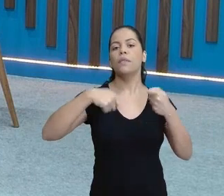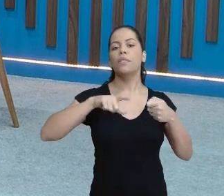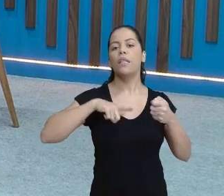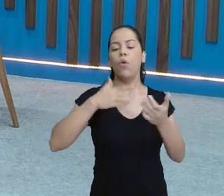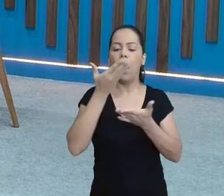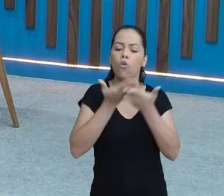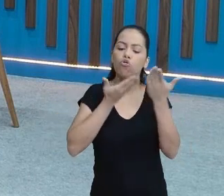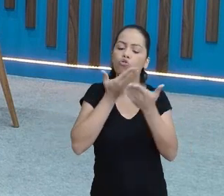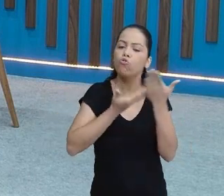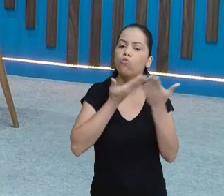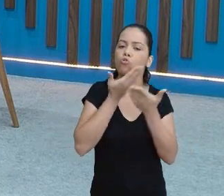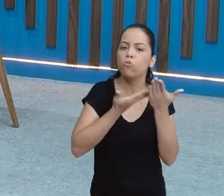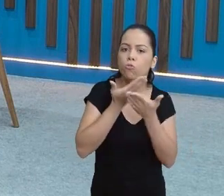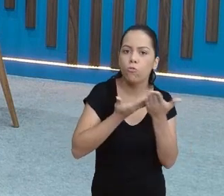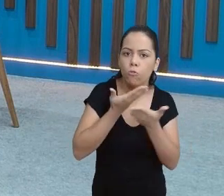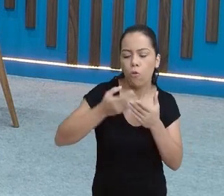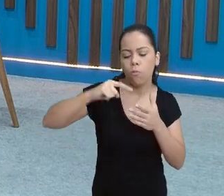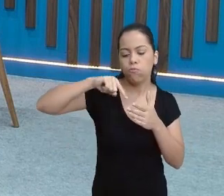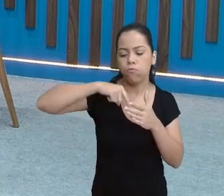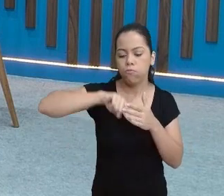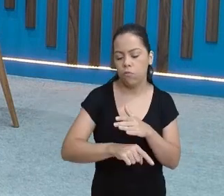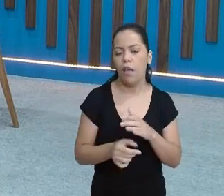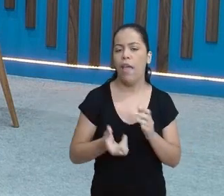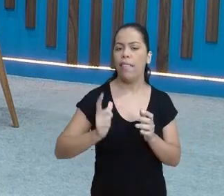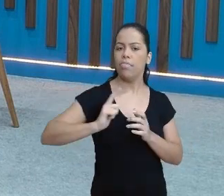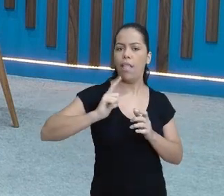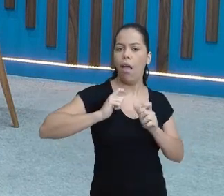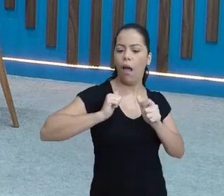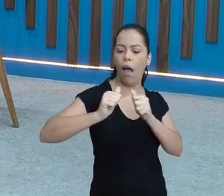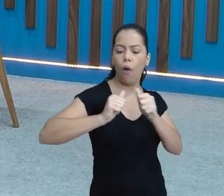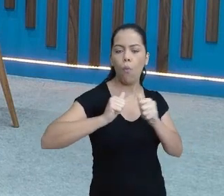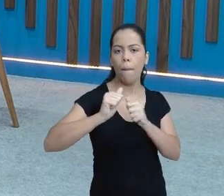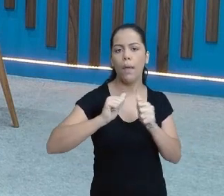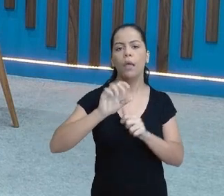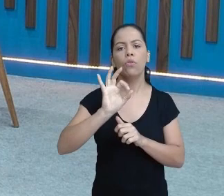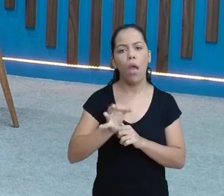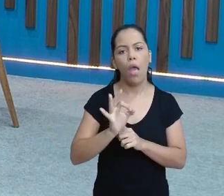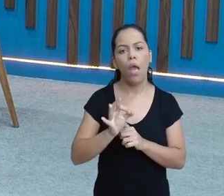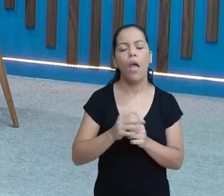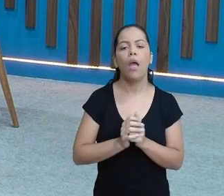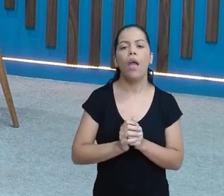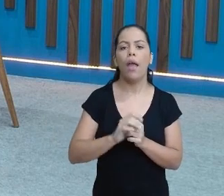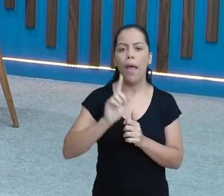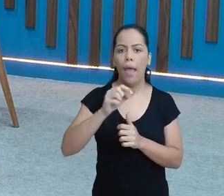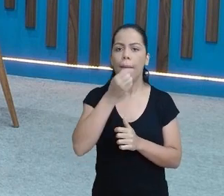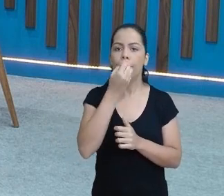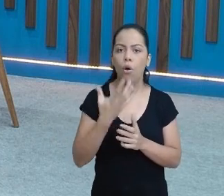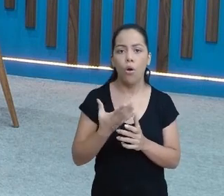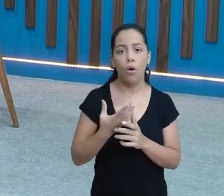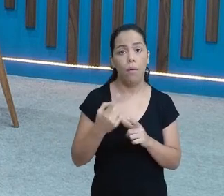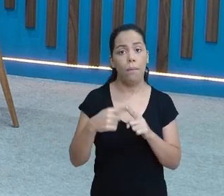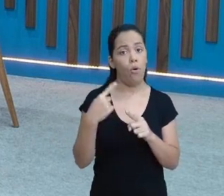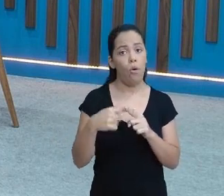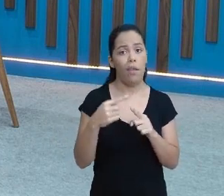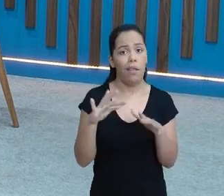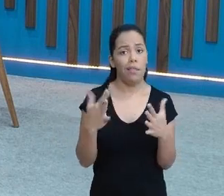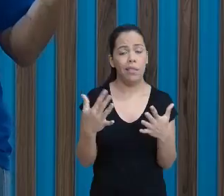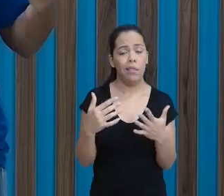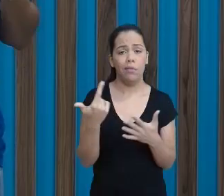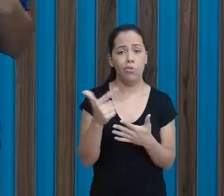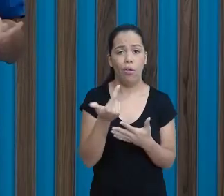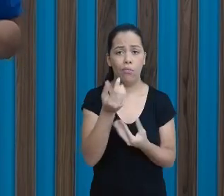gente já conversou. Tenham sempre argumentos, é essencial. Senão, a crítica, ela é vã, ela é